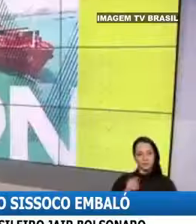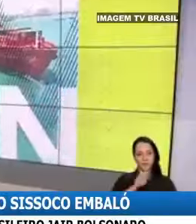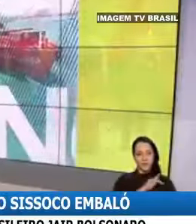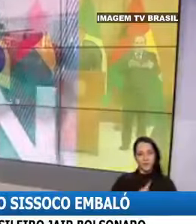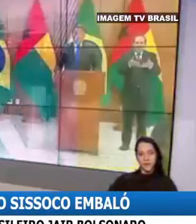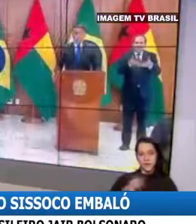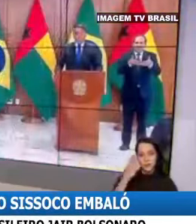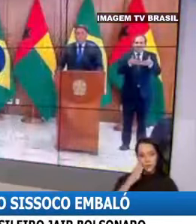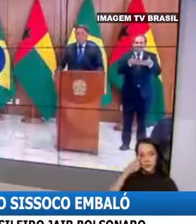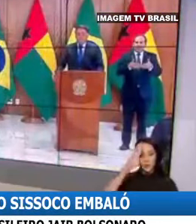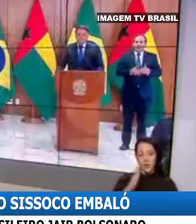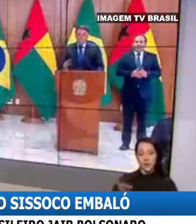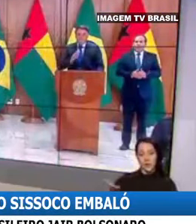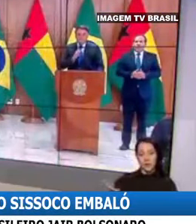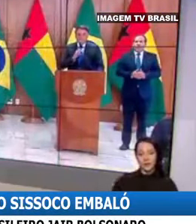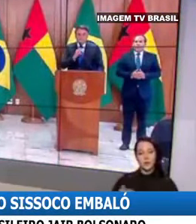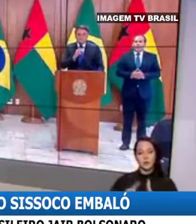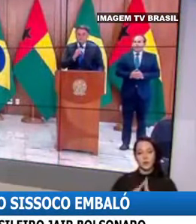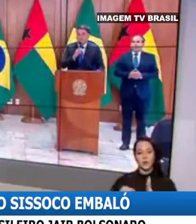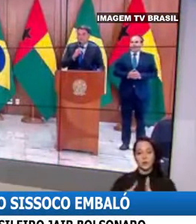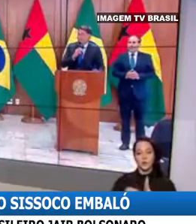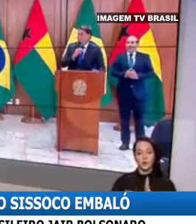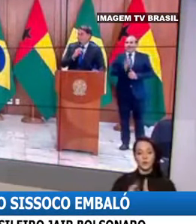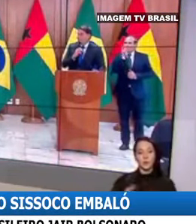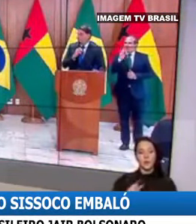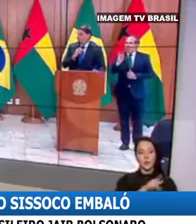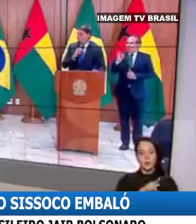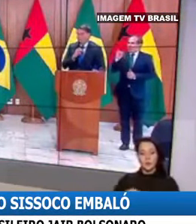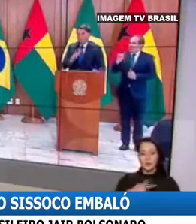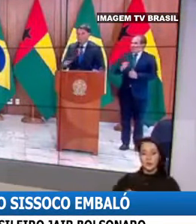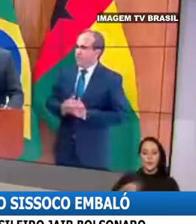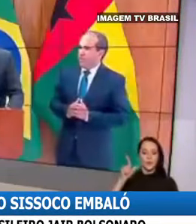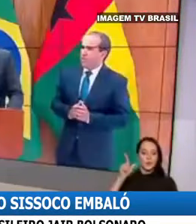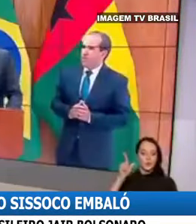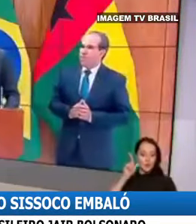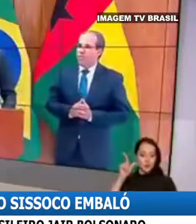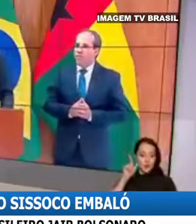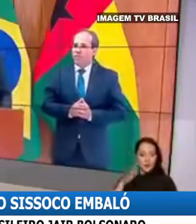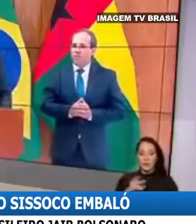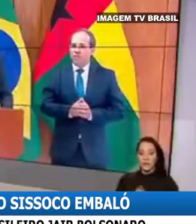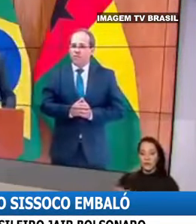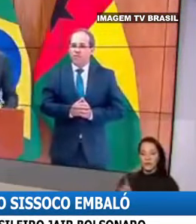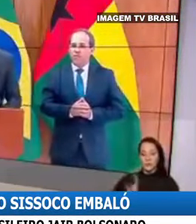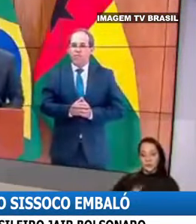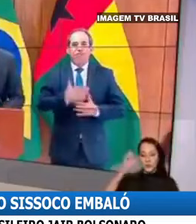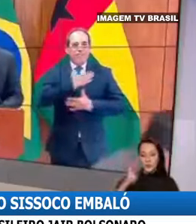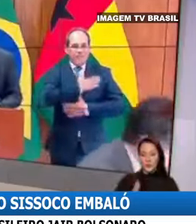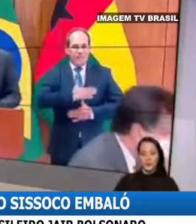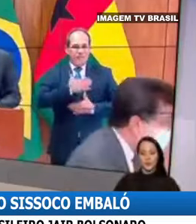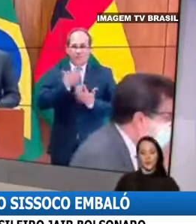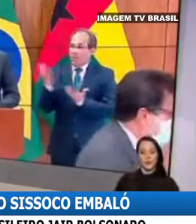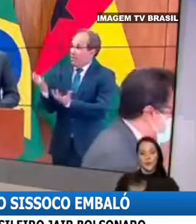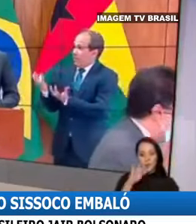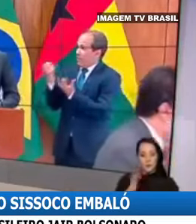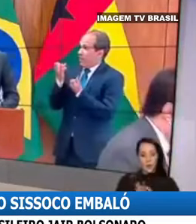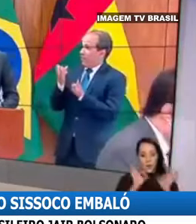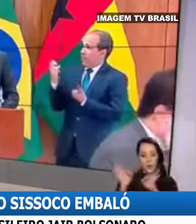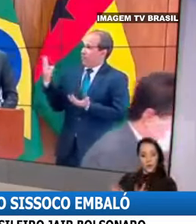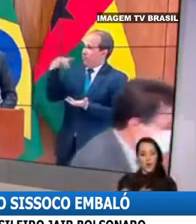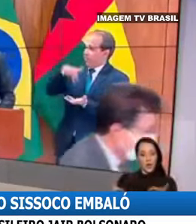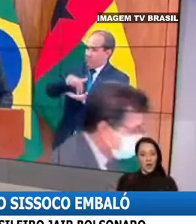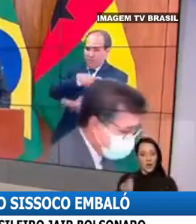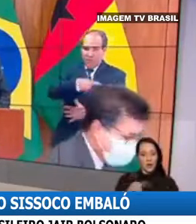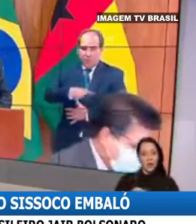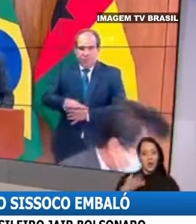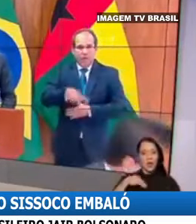o Jair bolsonaro recebe no Palácio do Planalto o presidente da guiné-bissau que está em visita oficial ao Brasil vamos acompanhar